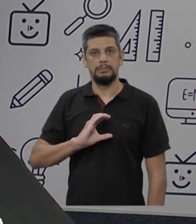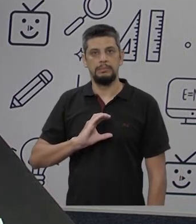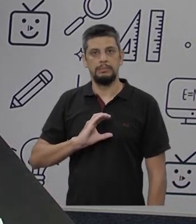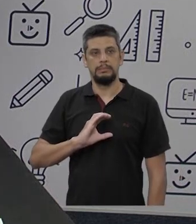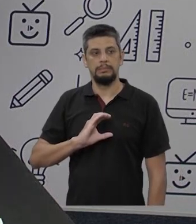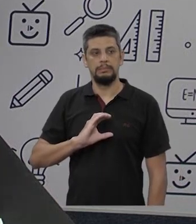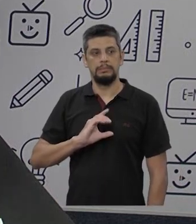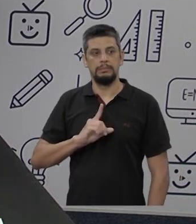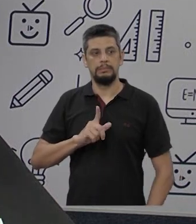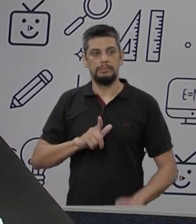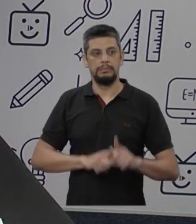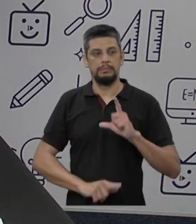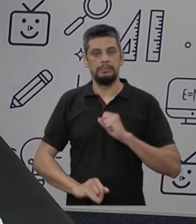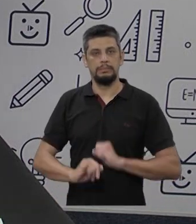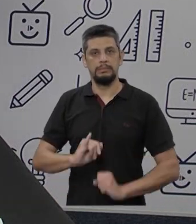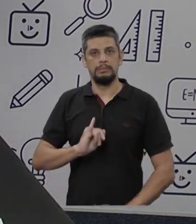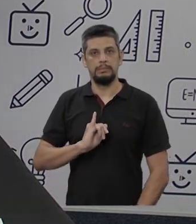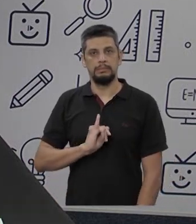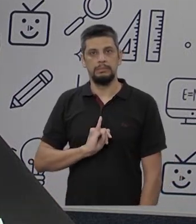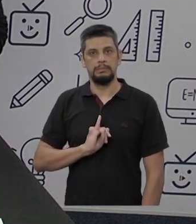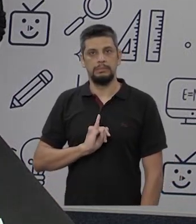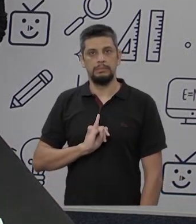Olha o tamanho da palavra.